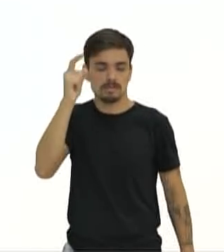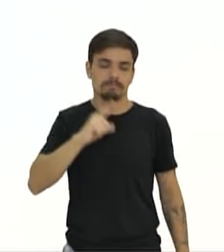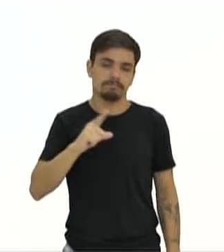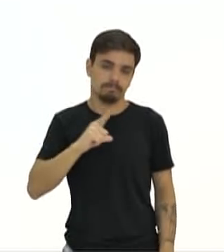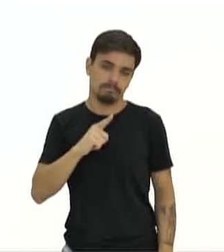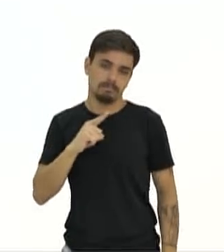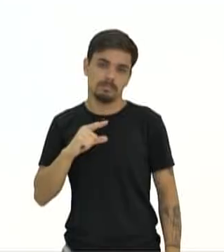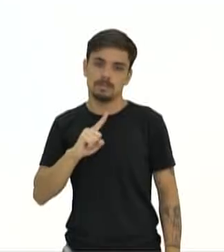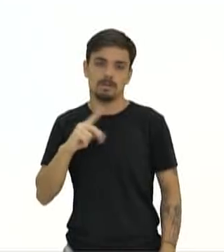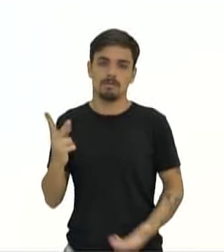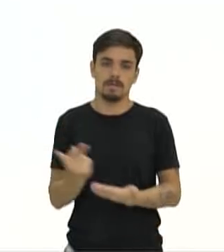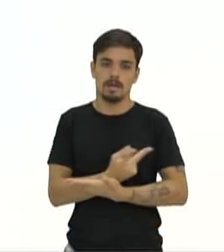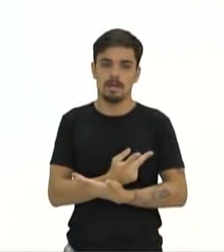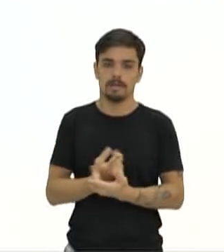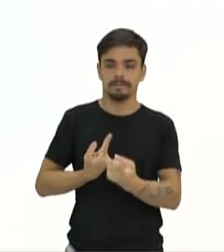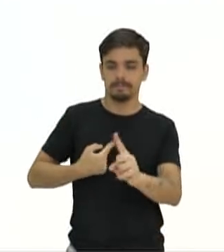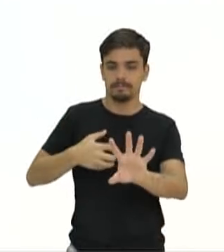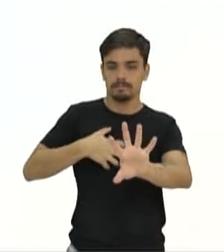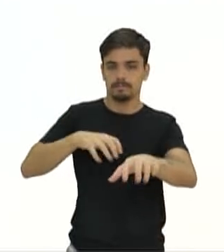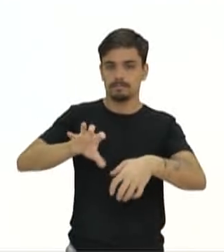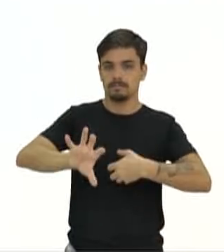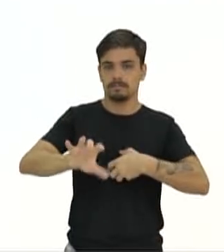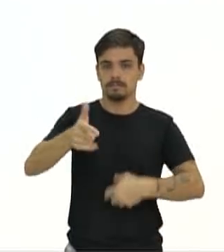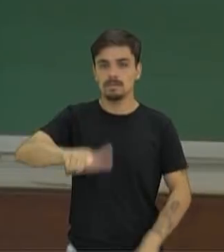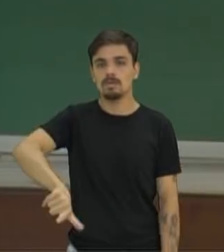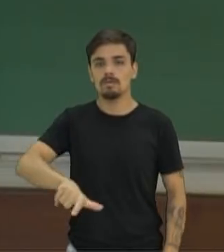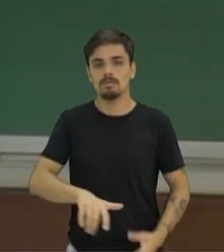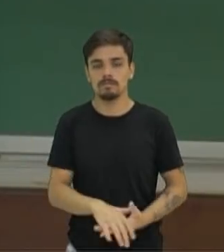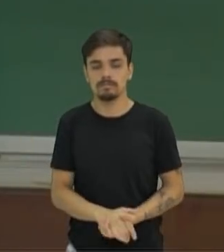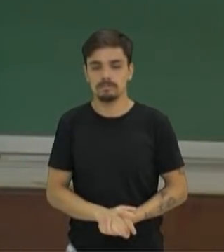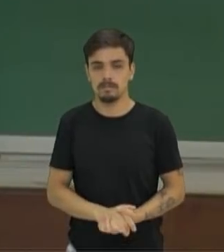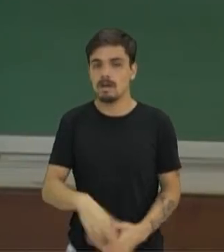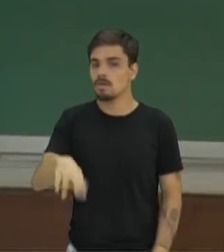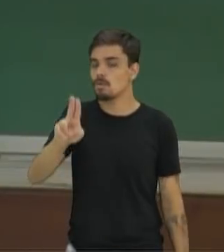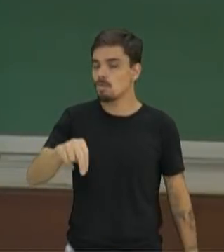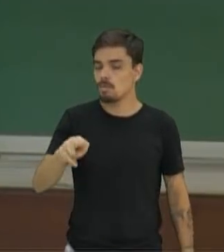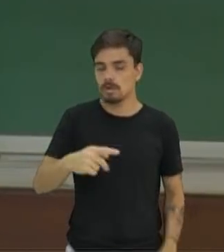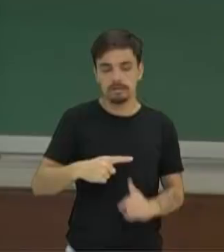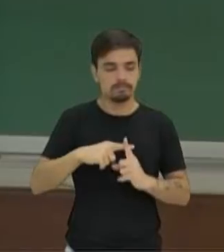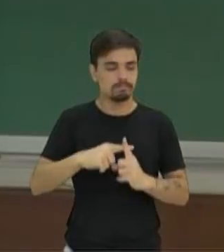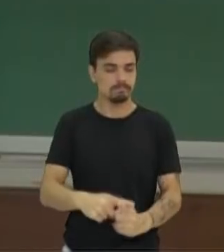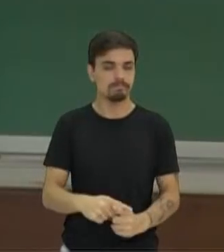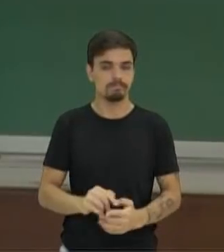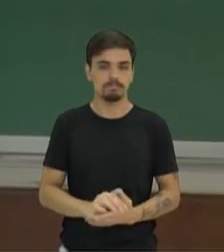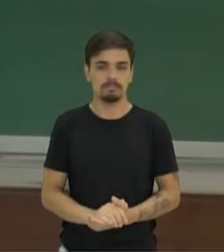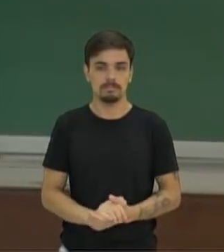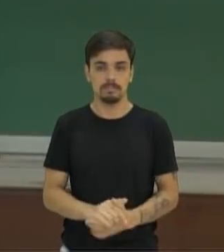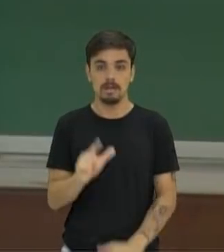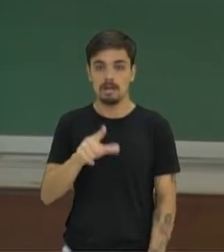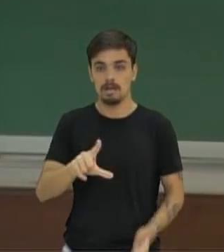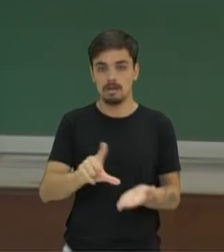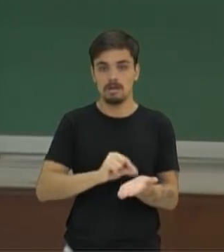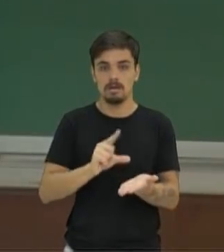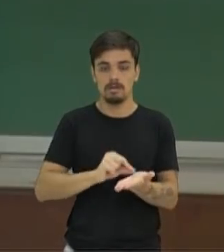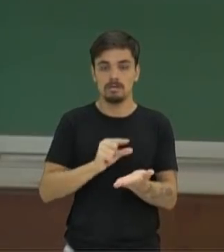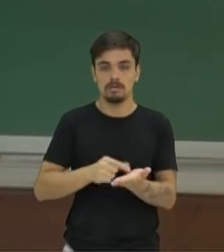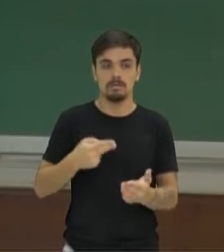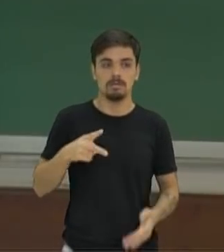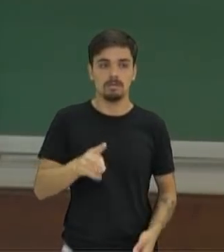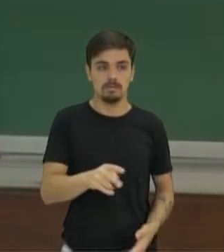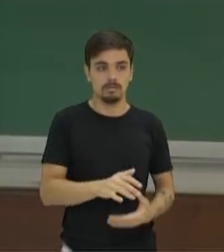Não falhemos uns aos outros novamente. Nunca mais. E o artigo de opinião continua.